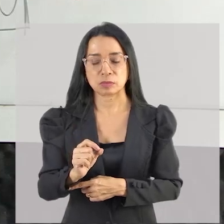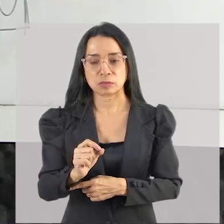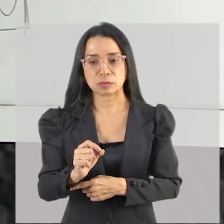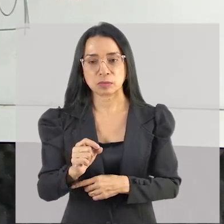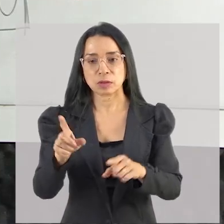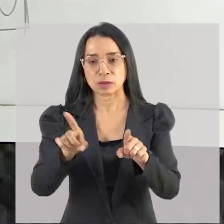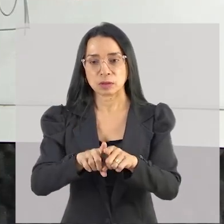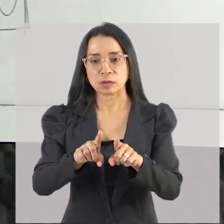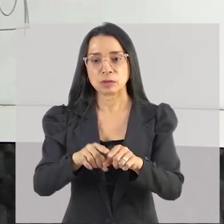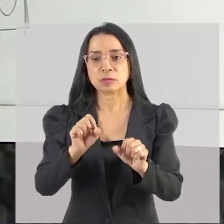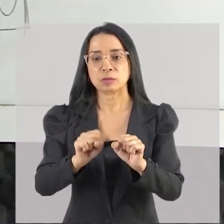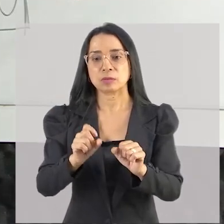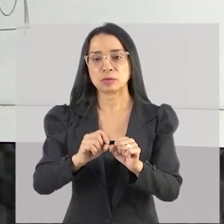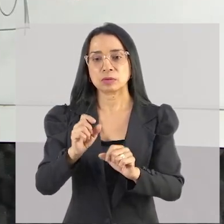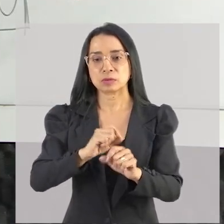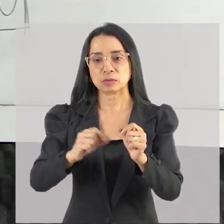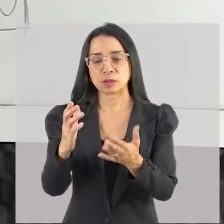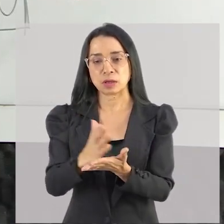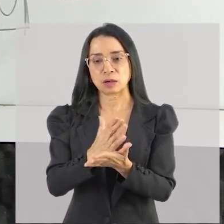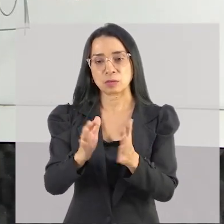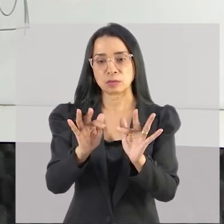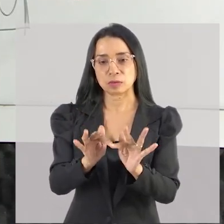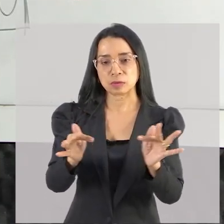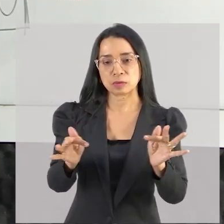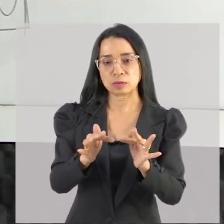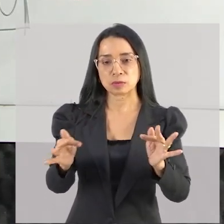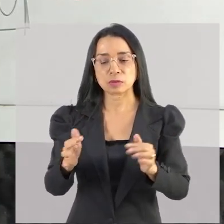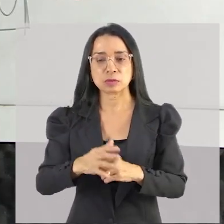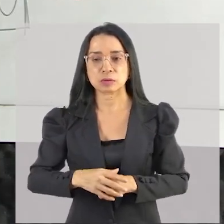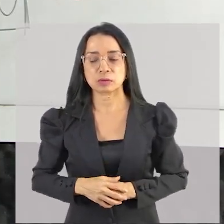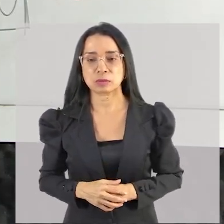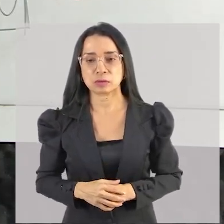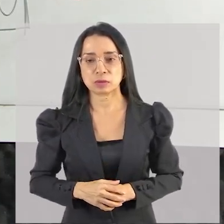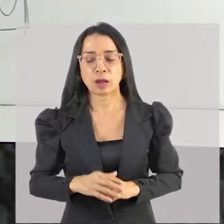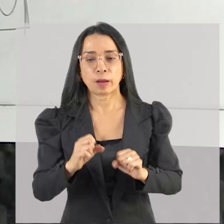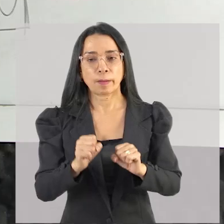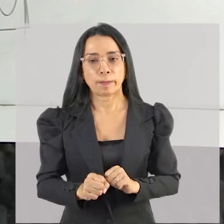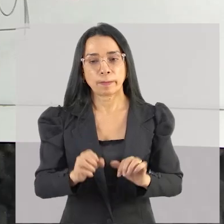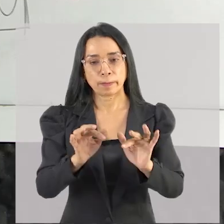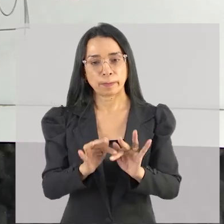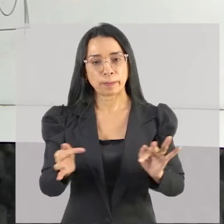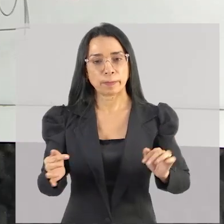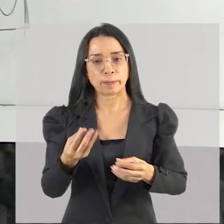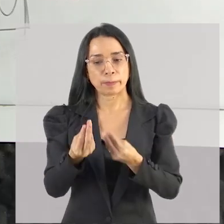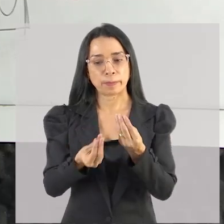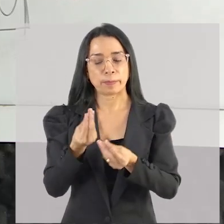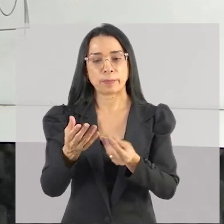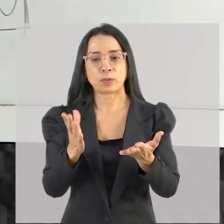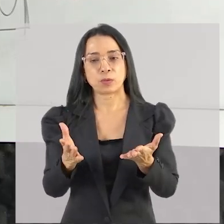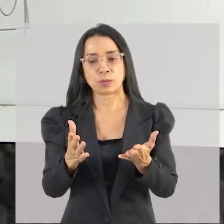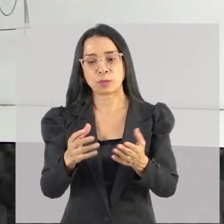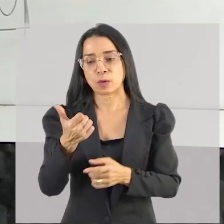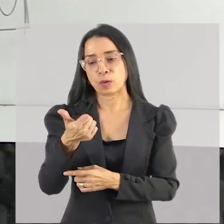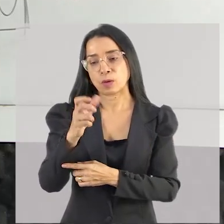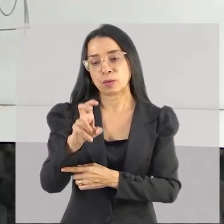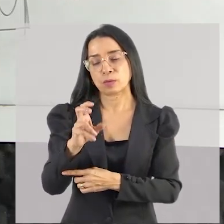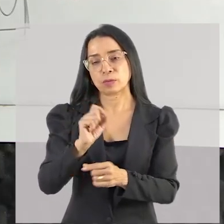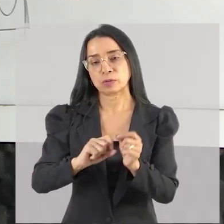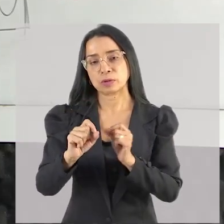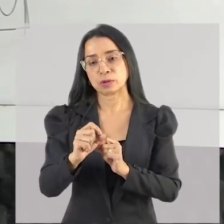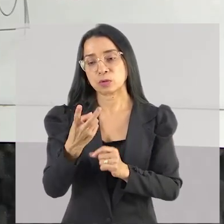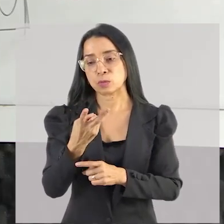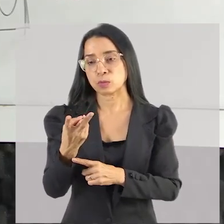vezes. E também tu pode fazer o quê? Algumas simplificações, tá? Eu posso simplificar aqui, turma, tudo por 15, os